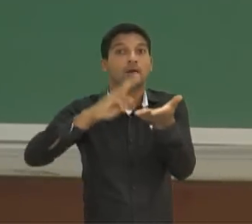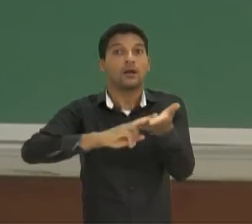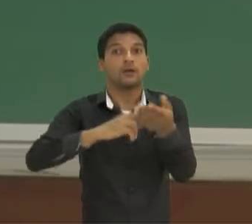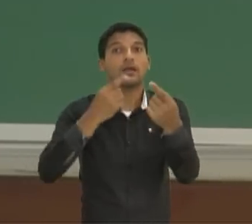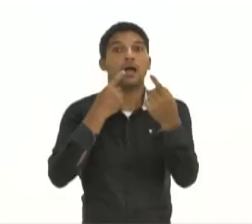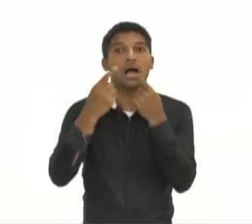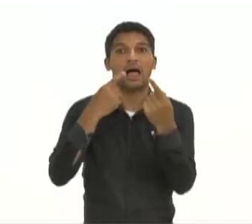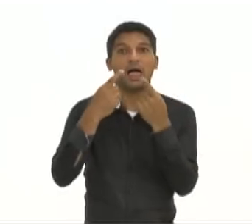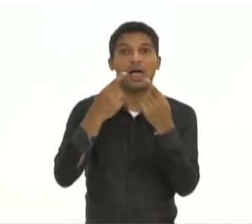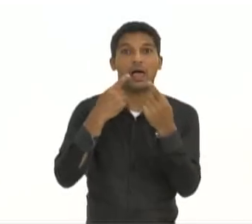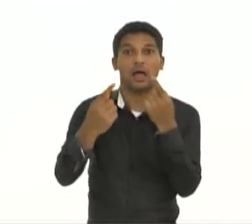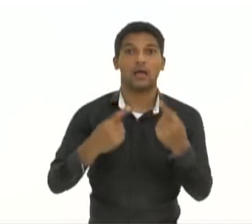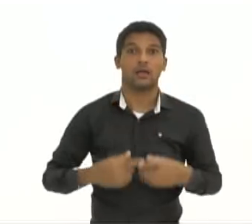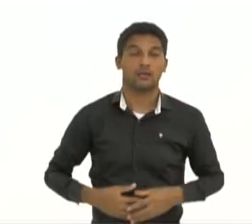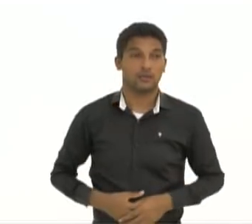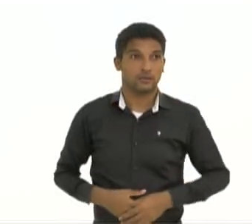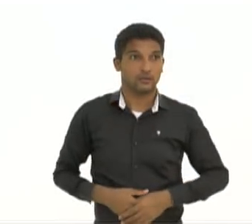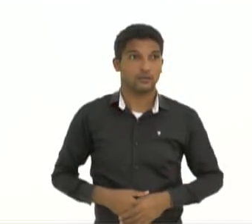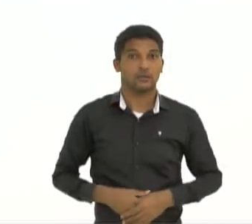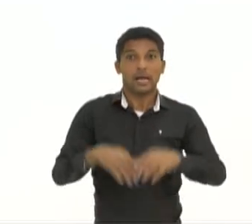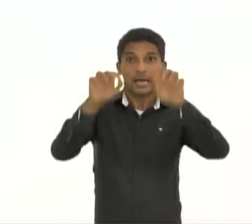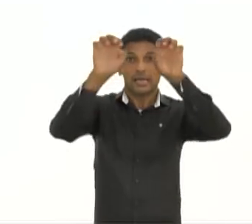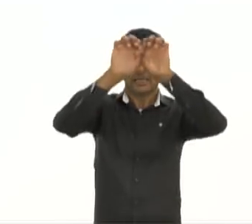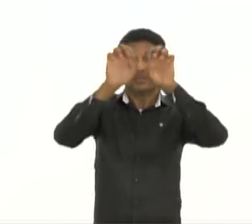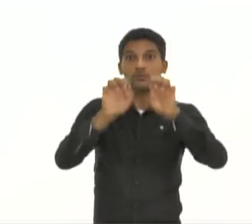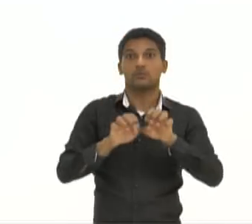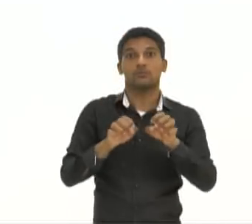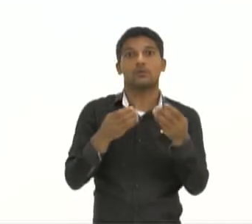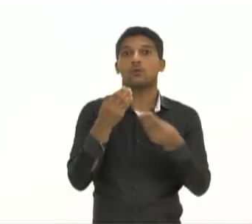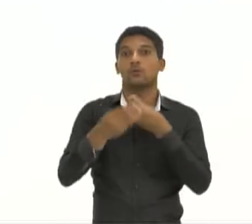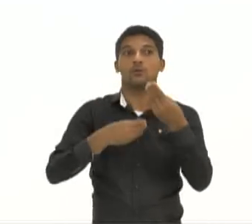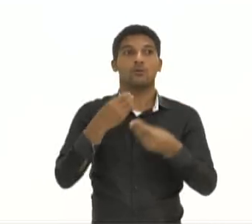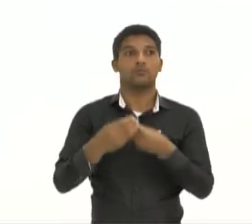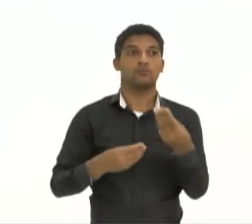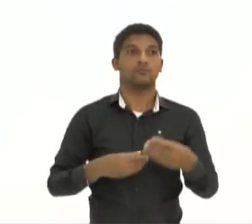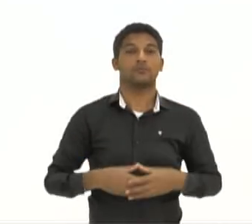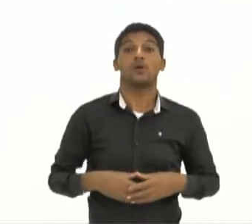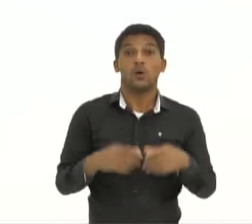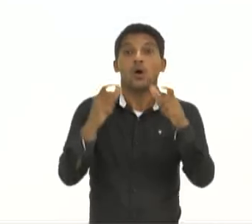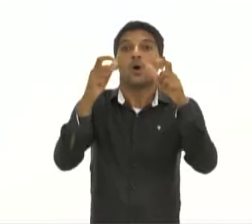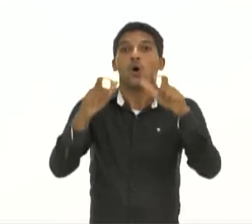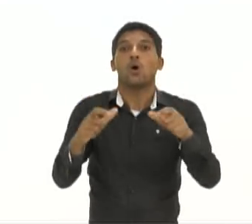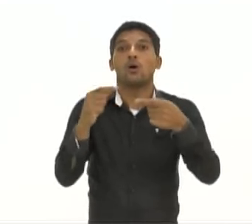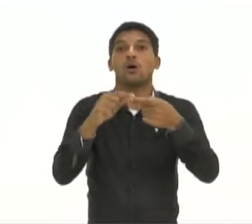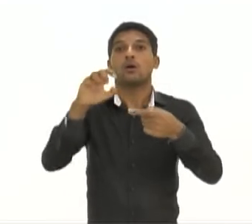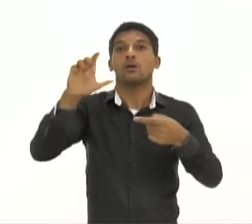lá. A estrutura deve ser esta, observem. O local, a